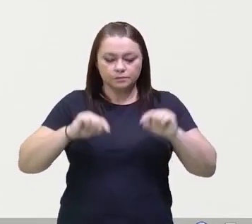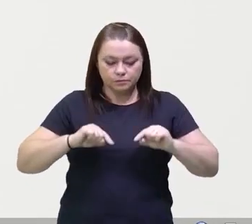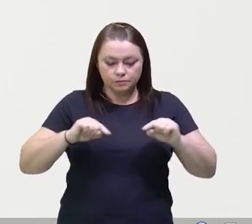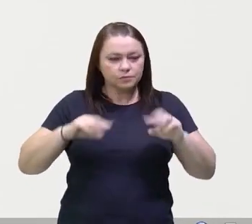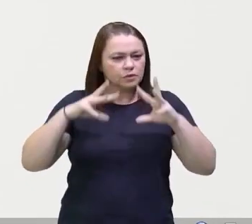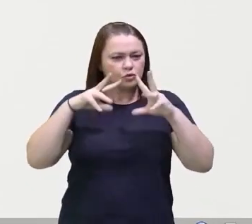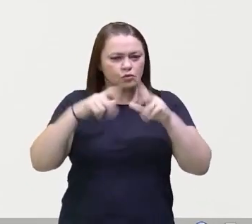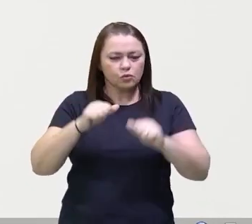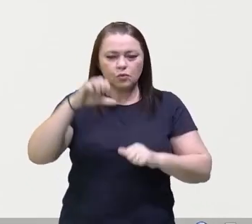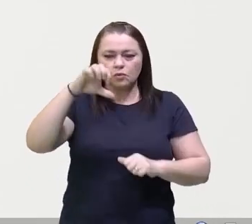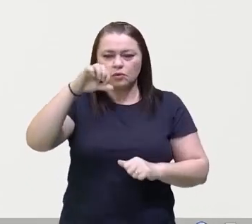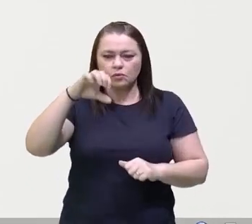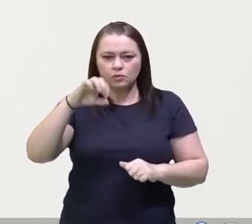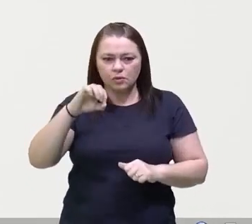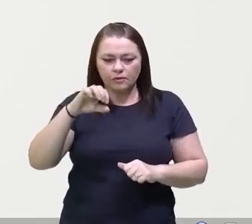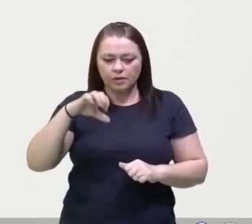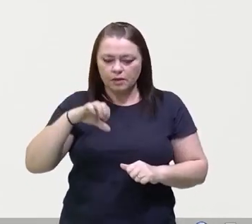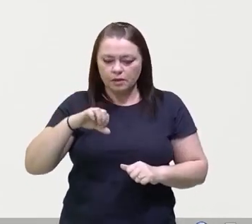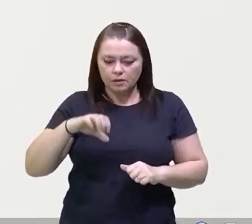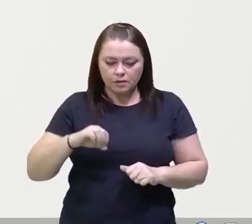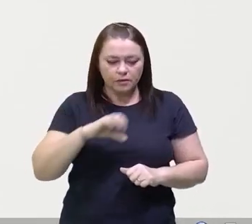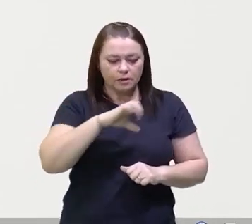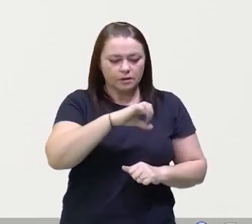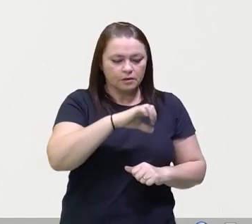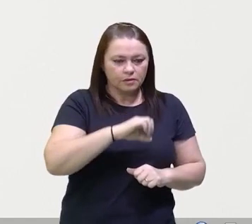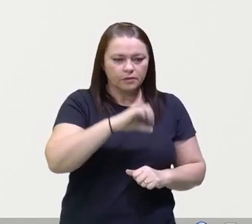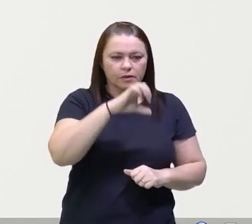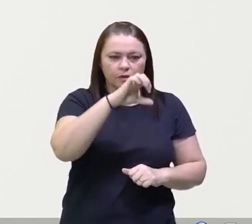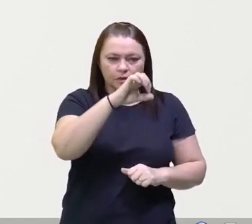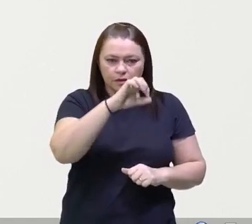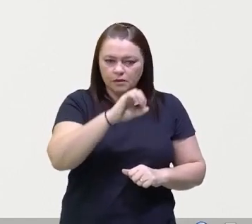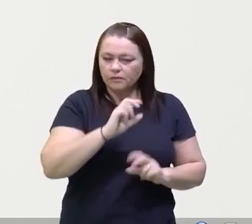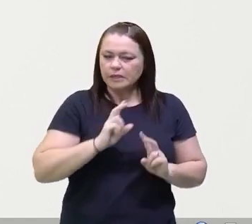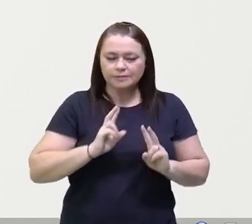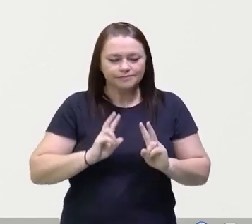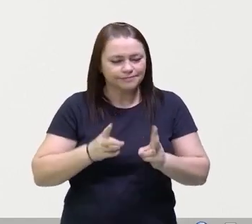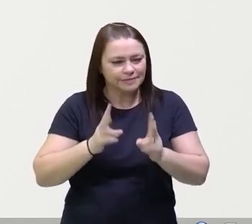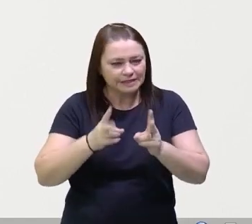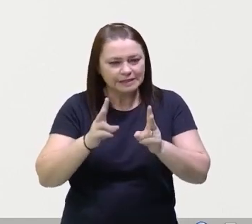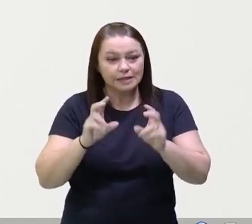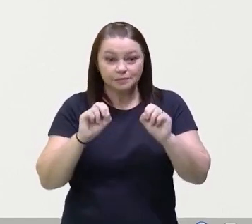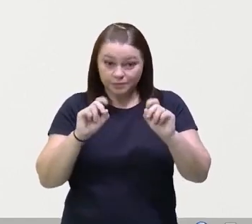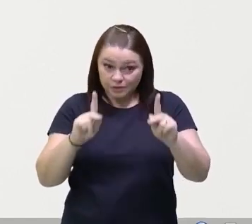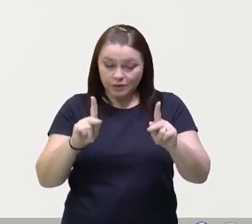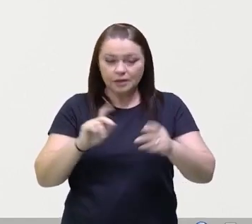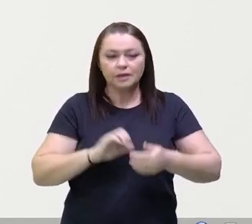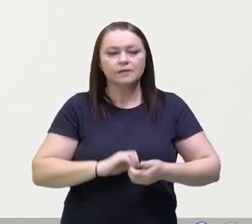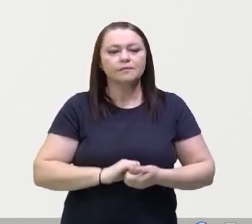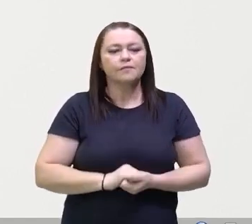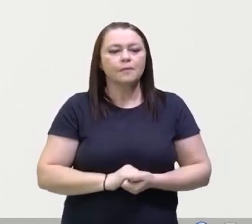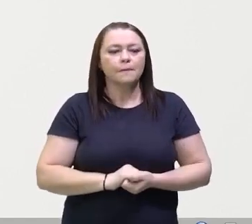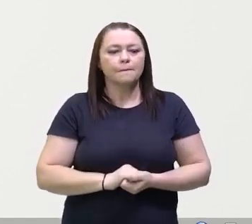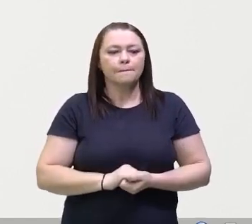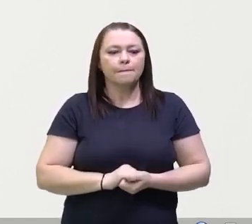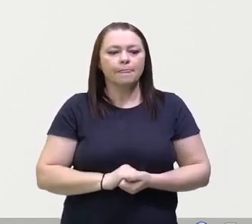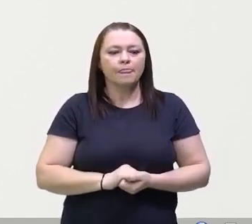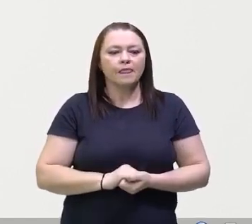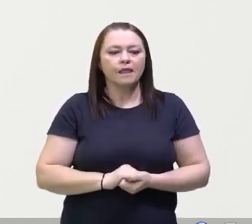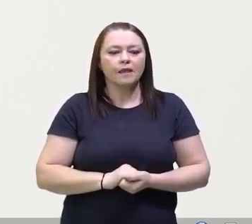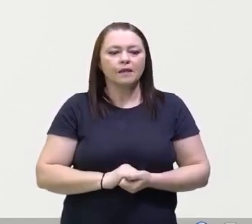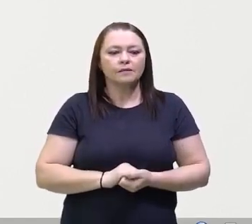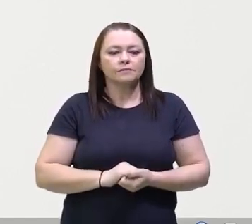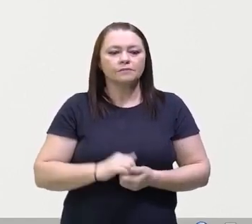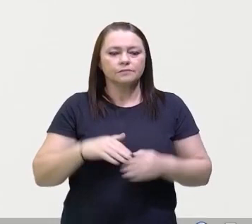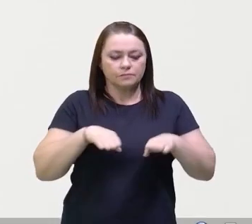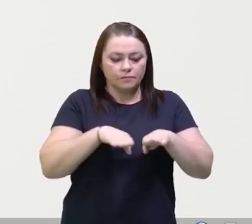90 graus, professor. Muito bem, 90 graus, ok? Esse lado aqui é chamado de